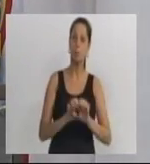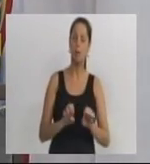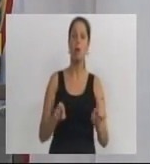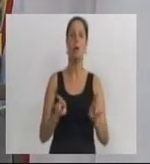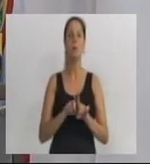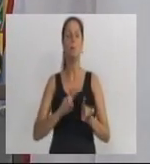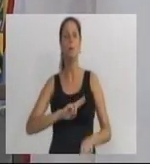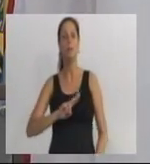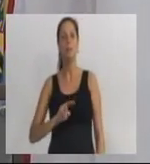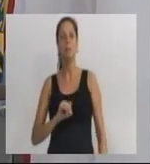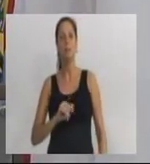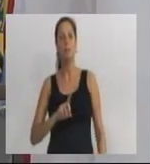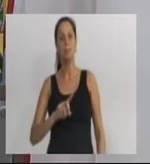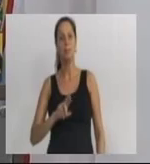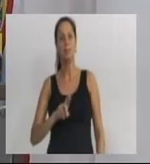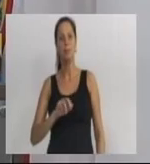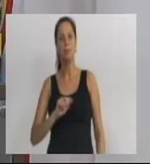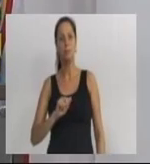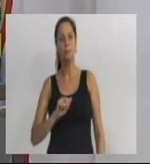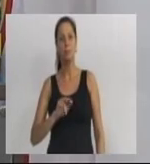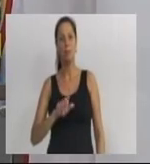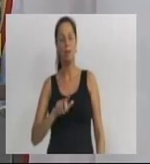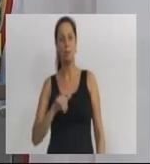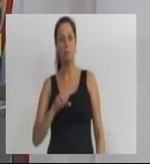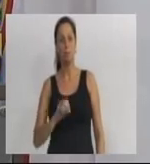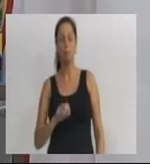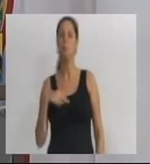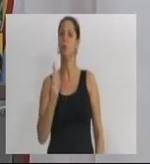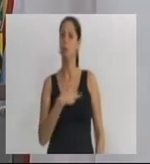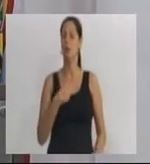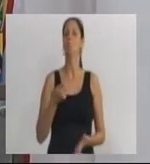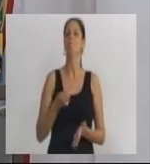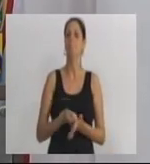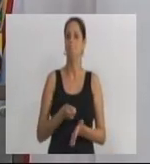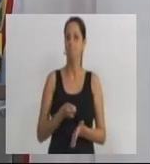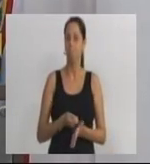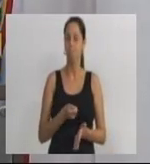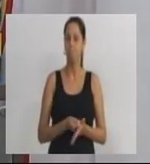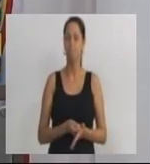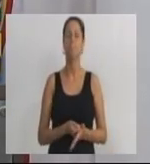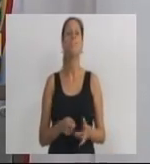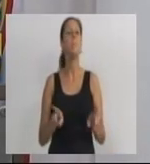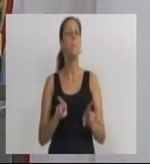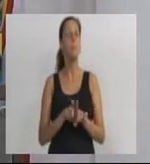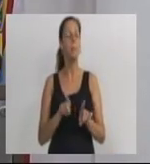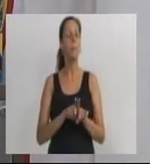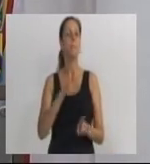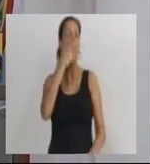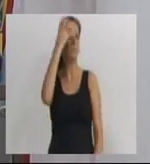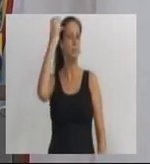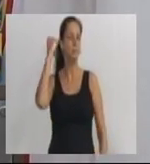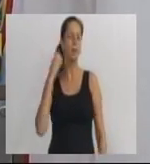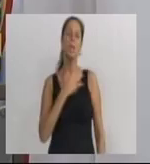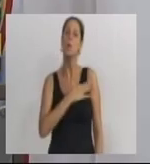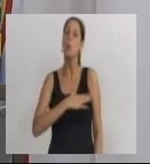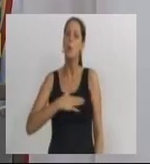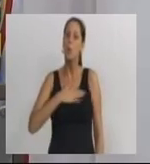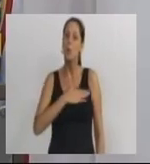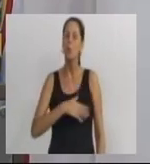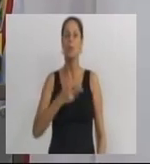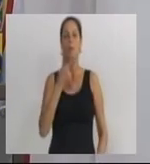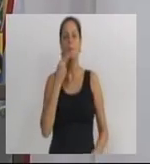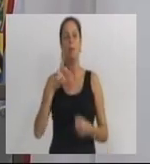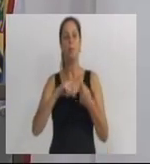hidráulico. Então, isso nós vamos cobrar. Também, vereador Ivanatis, nessa tarde, gostaria de falar sobre o